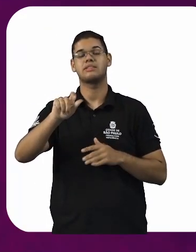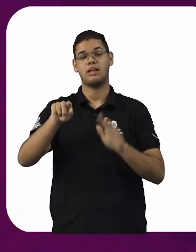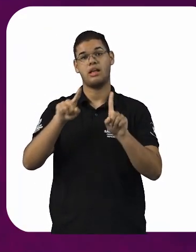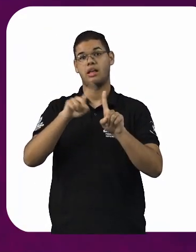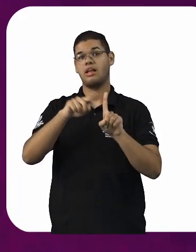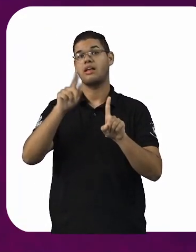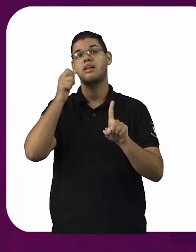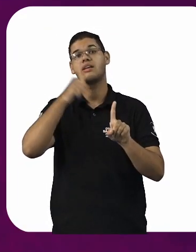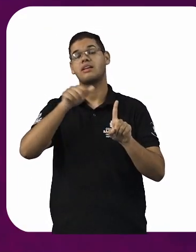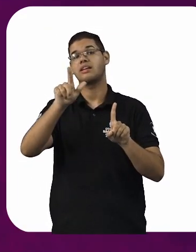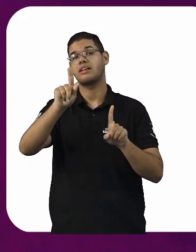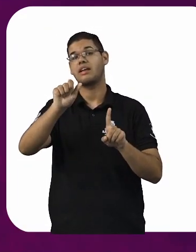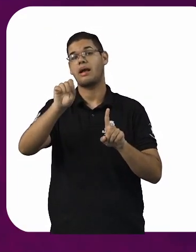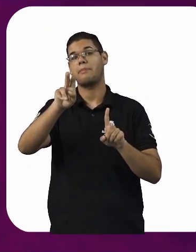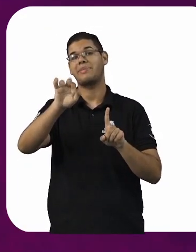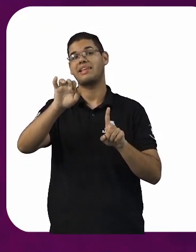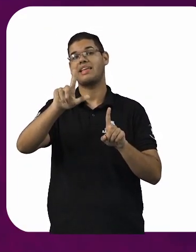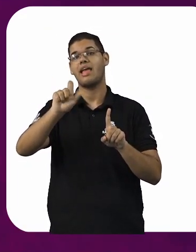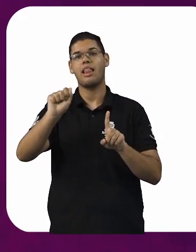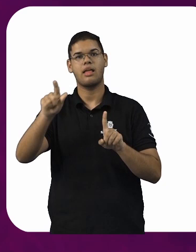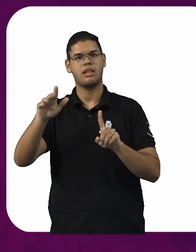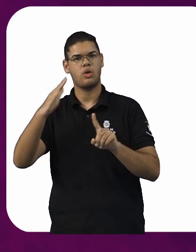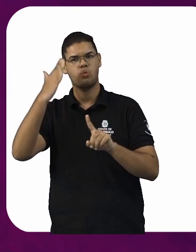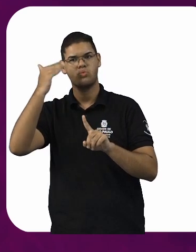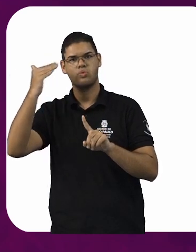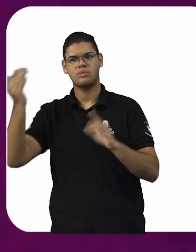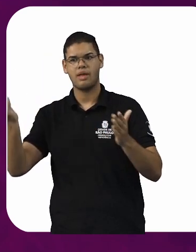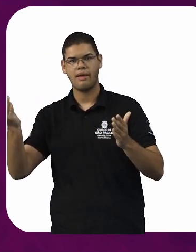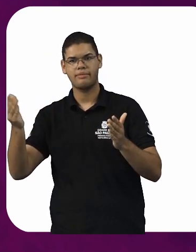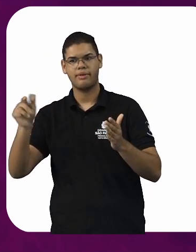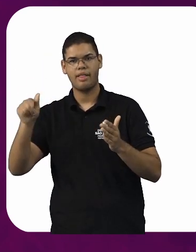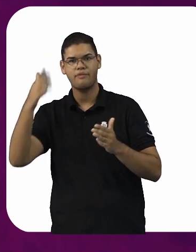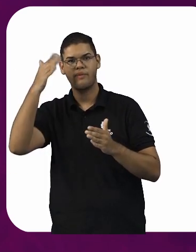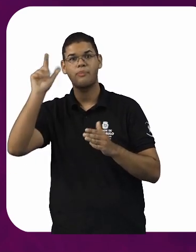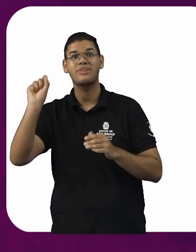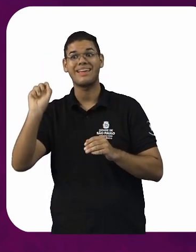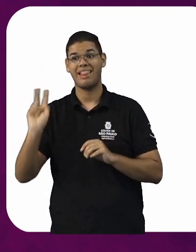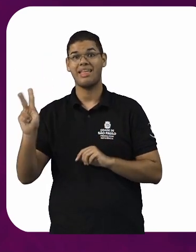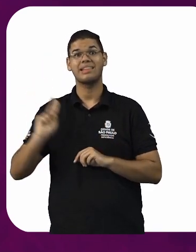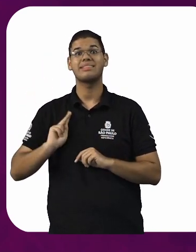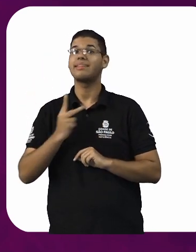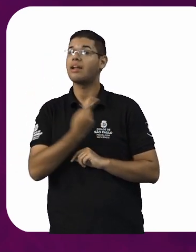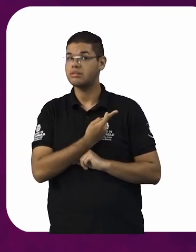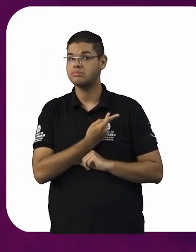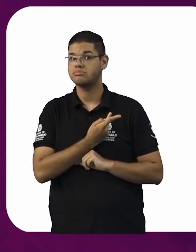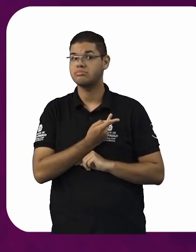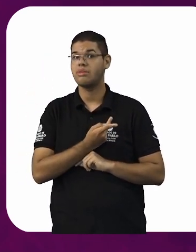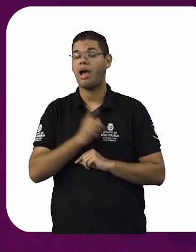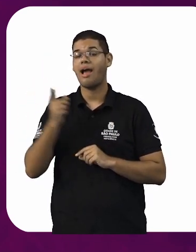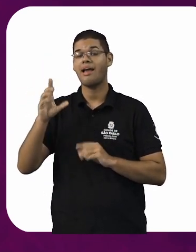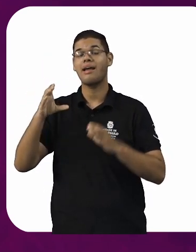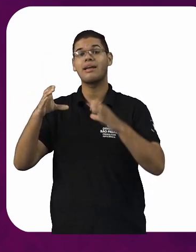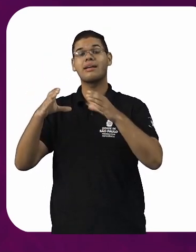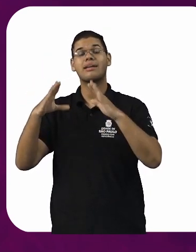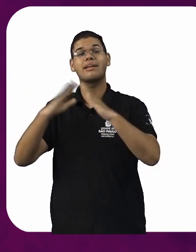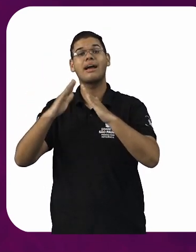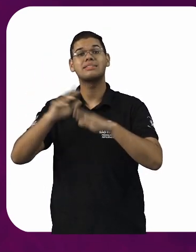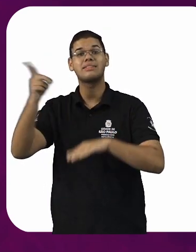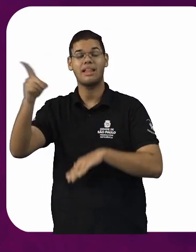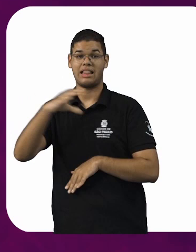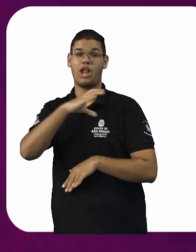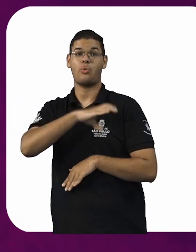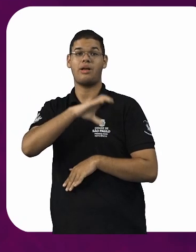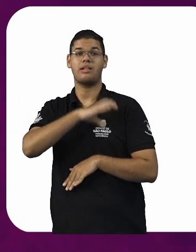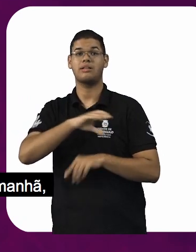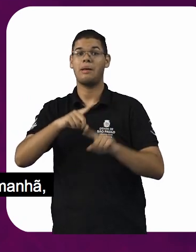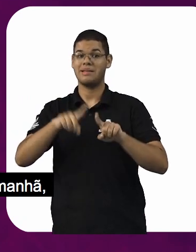um caso de sucesso na vida, né? E principalmente como pessoa trans, ela inclusive atualmente mora no Canadá, mas com 2 graduações aqui no Brasil.